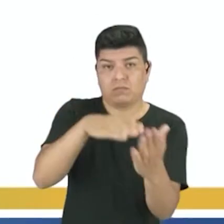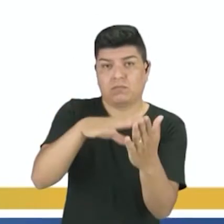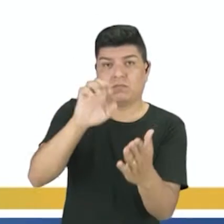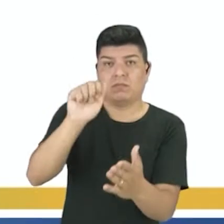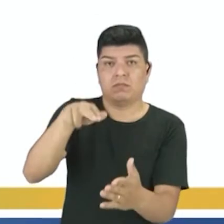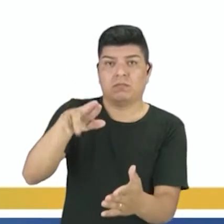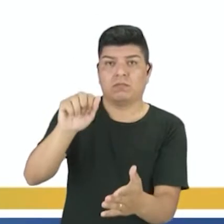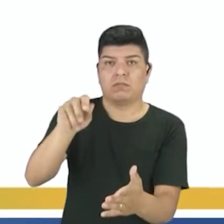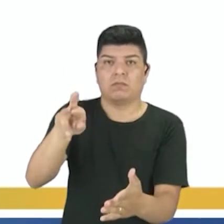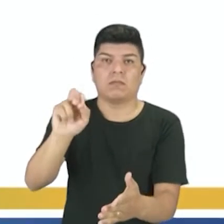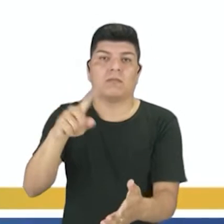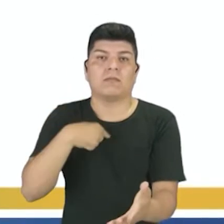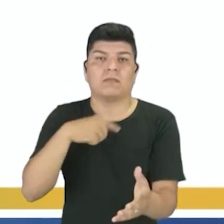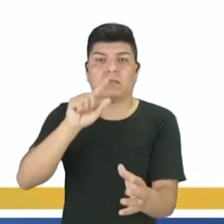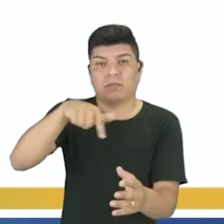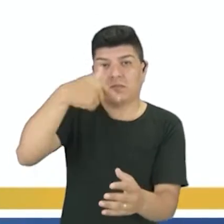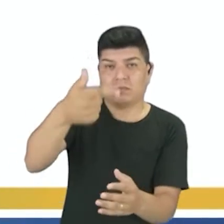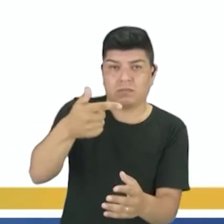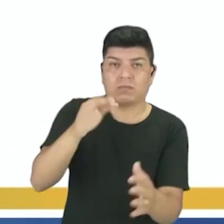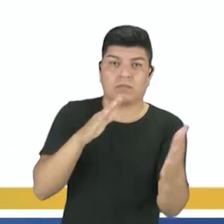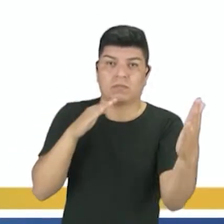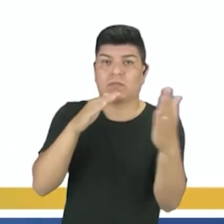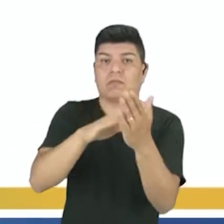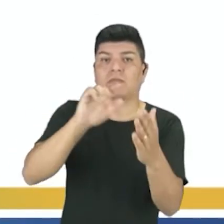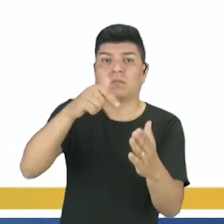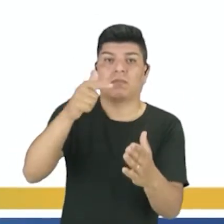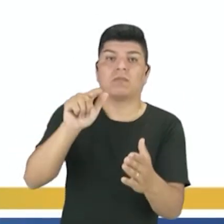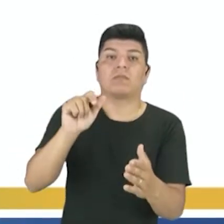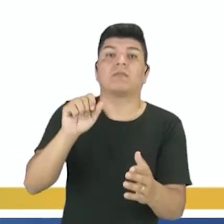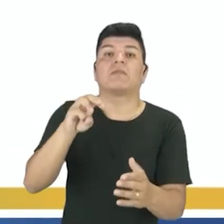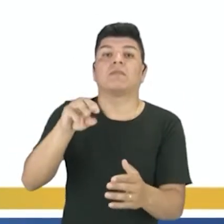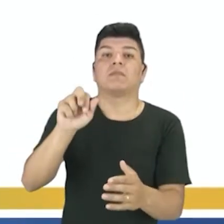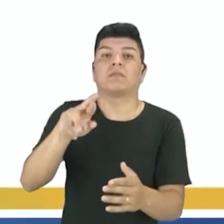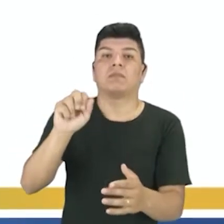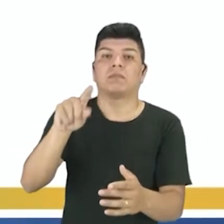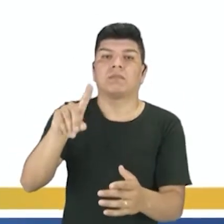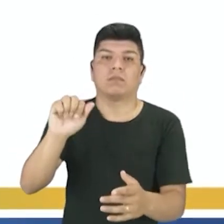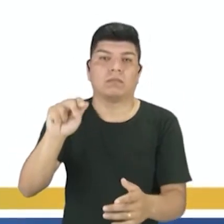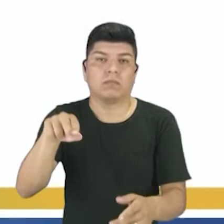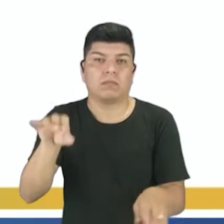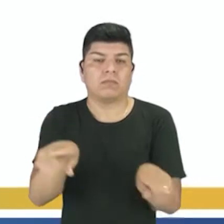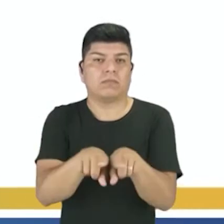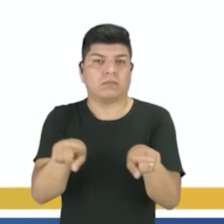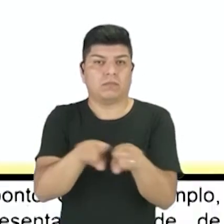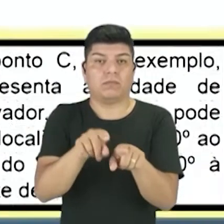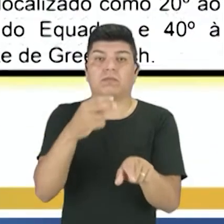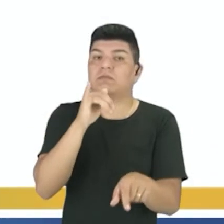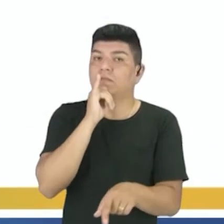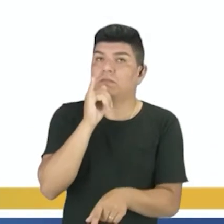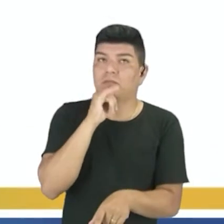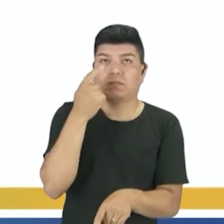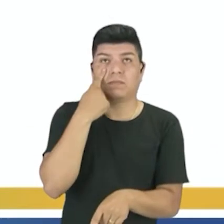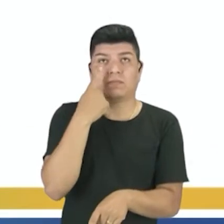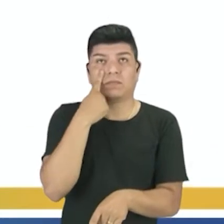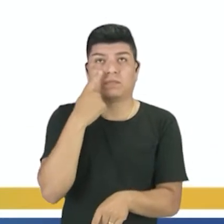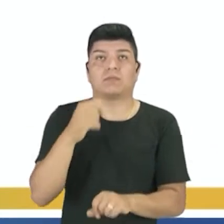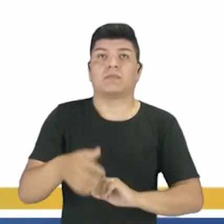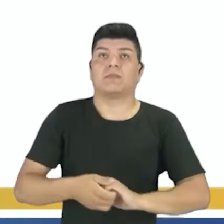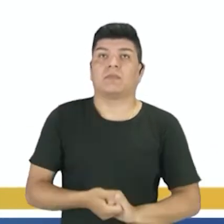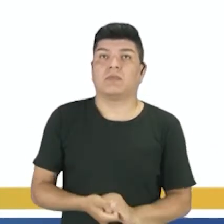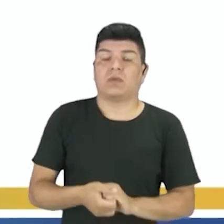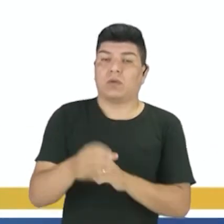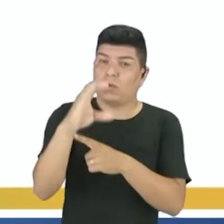e a outra referente em relação à distância para o meridiano de Greenwich. Então, por exemplo, observe aqui,